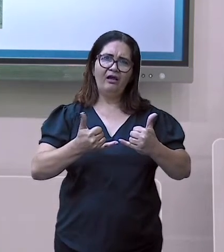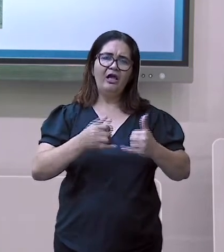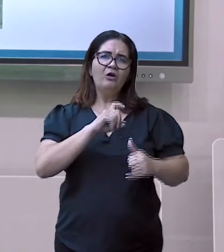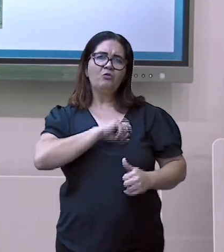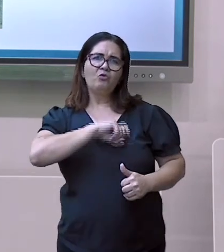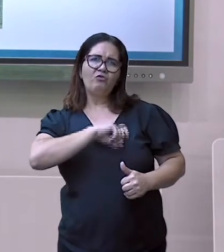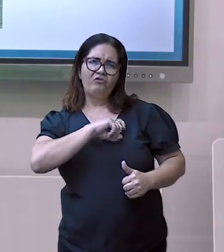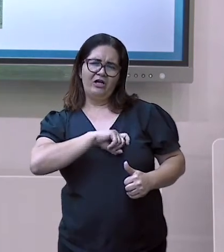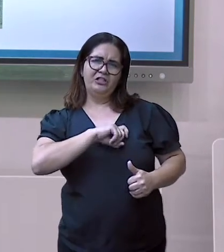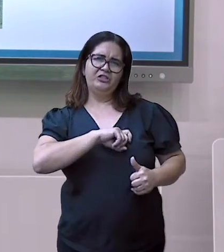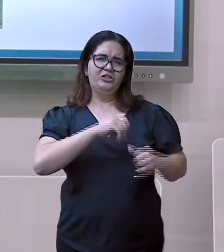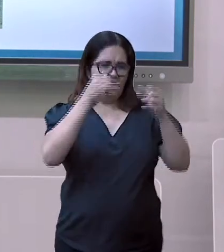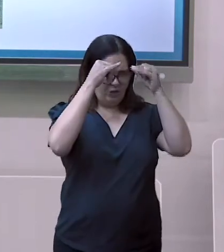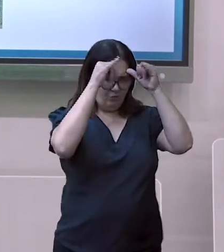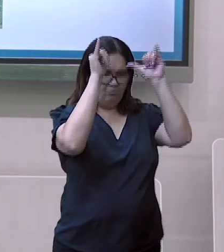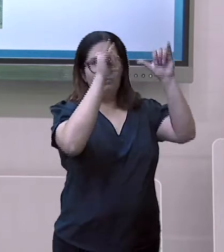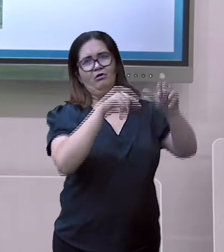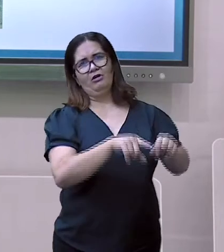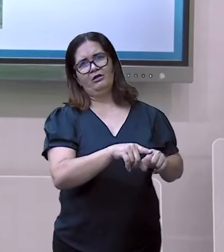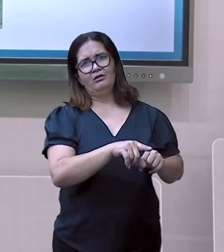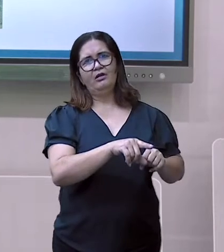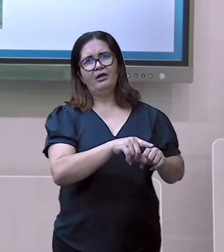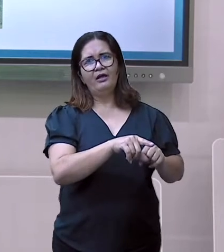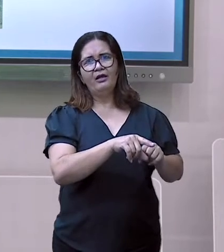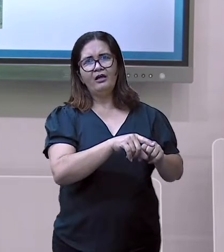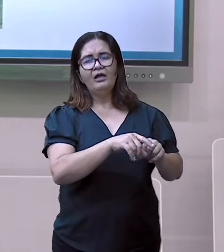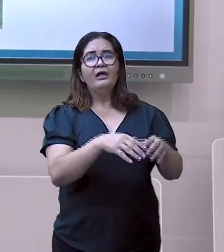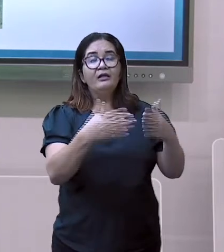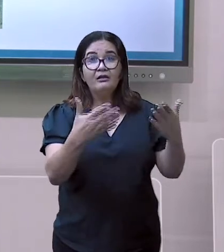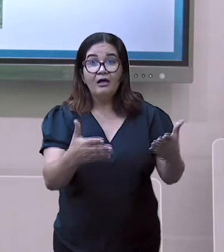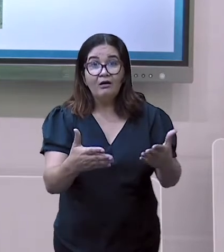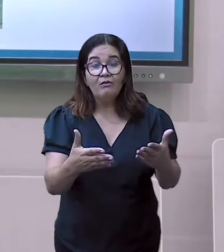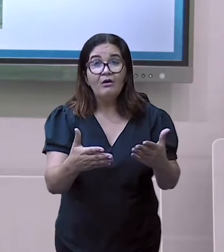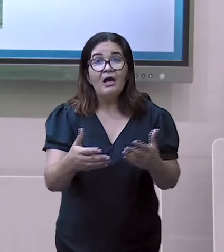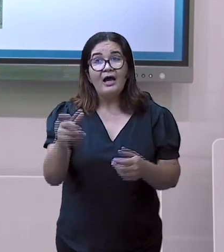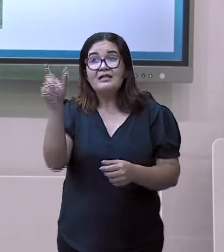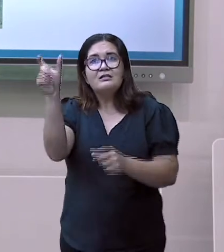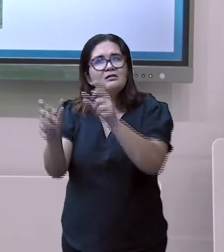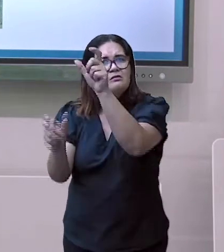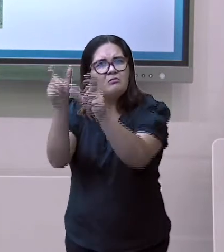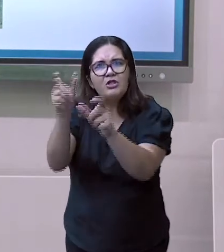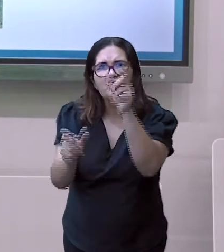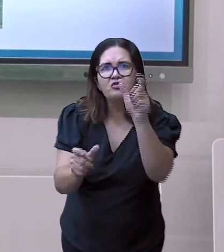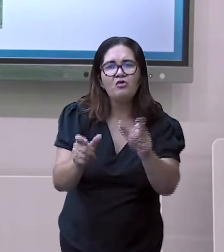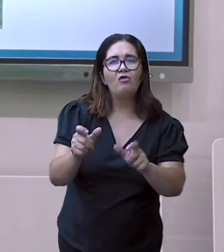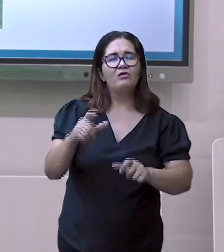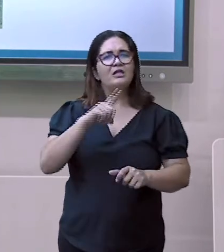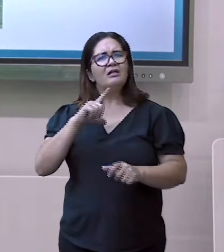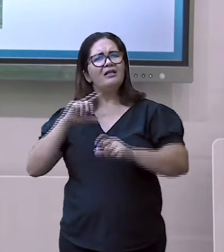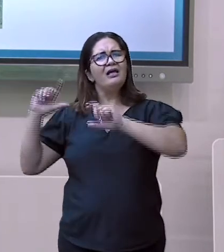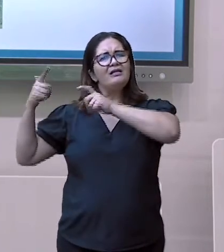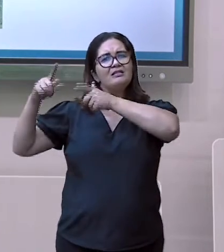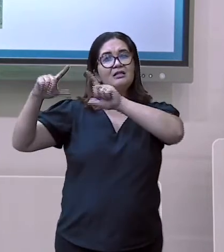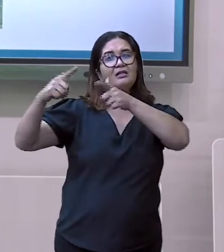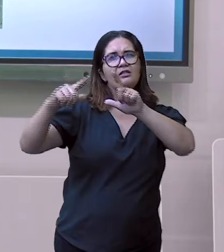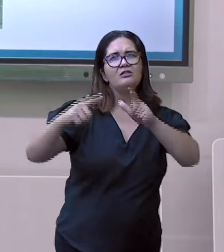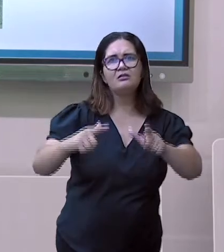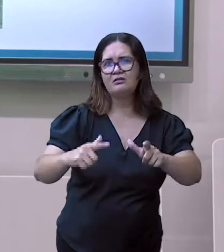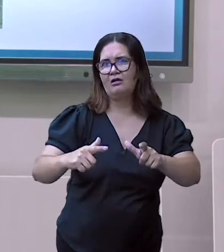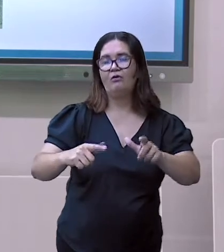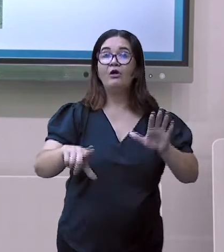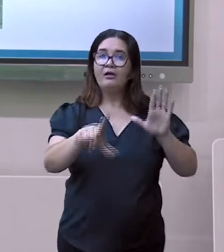corra atrás das pessoas que estão participando ali daquele evento. Então, esse evento ele